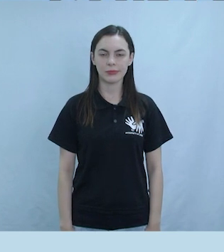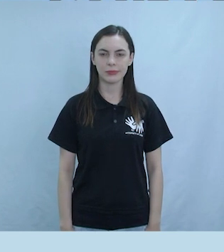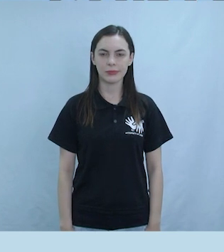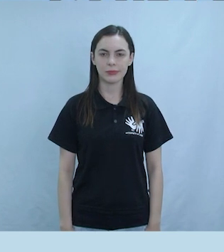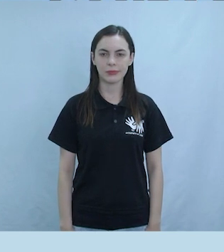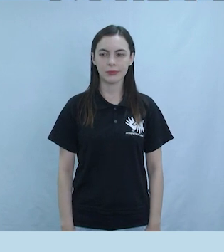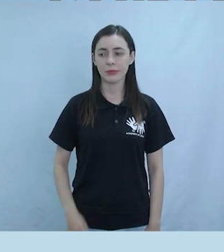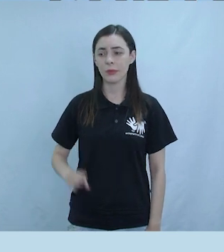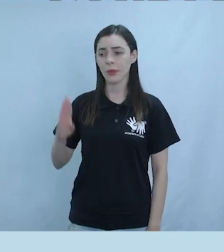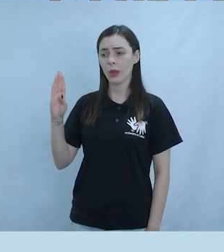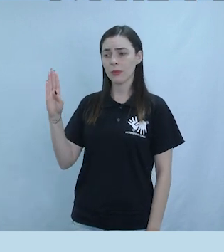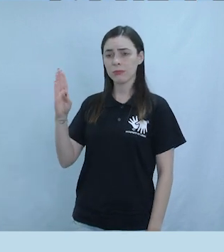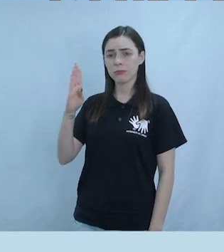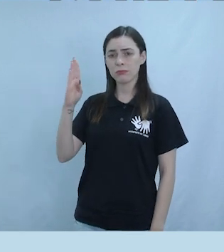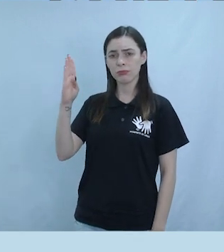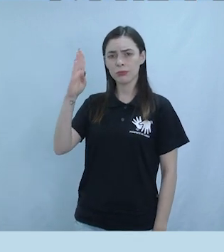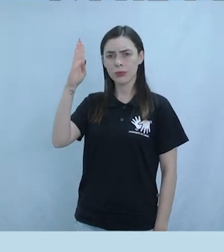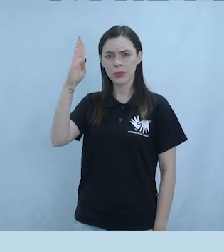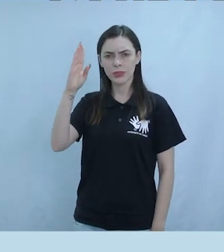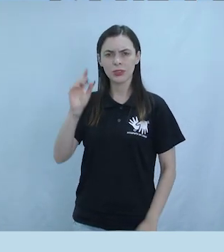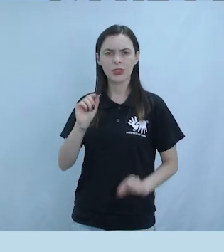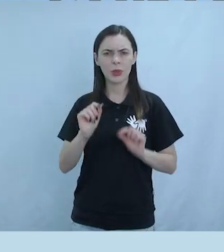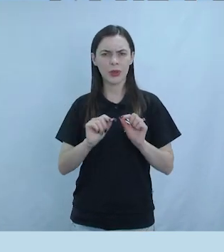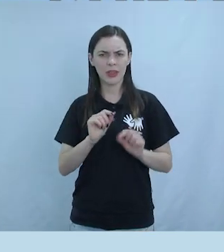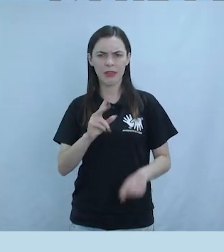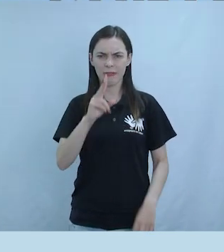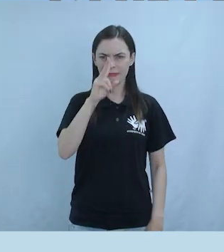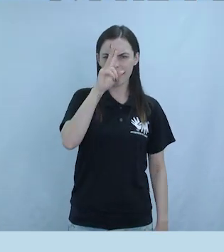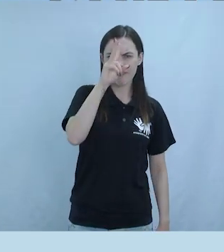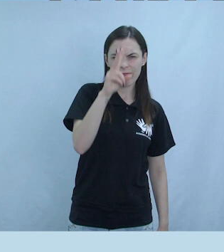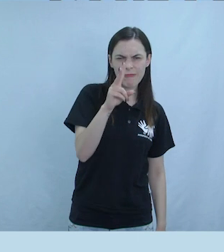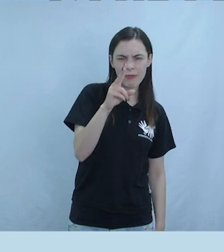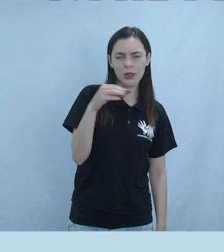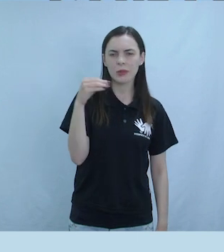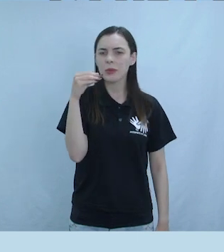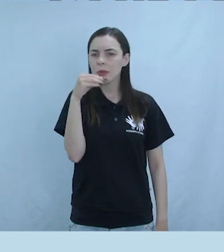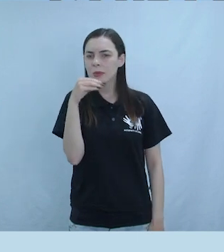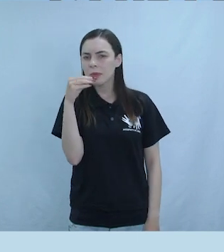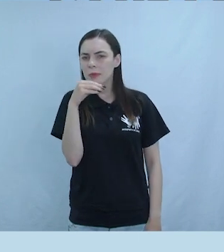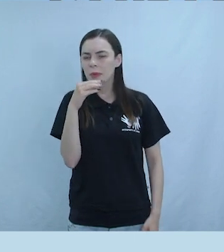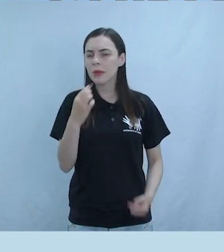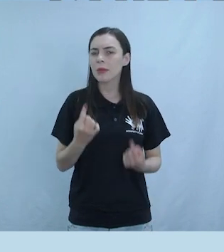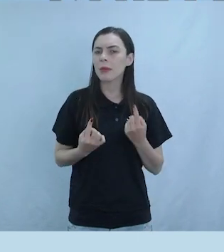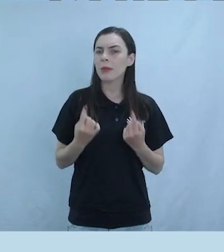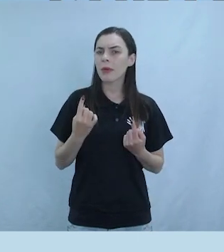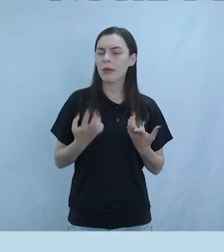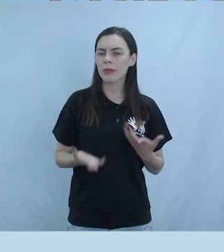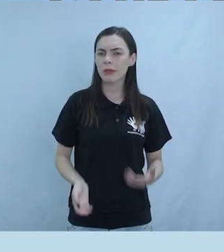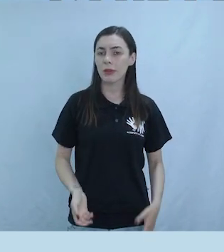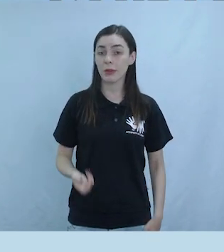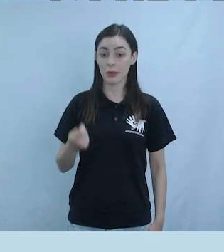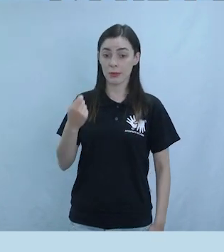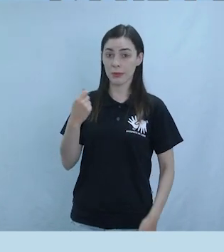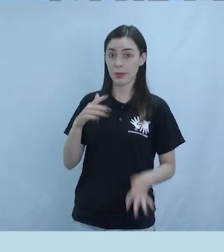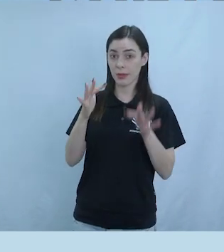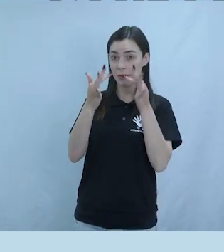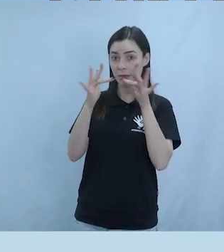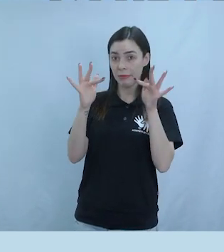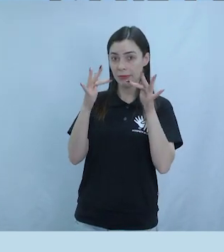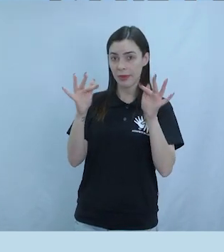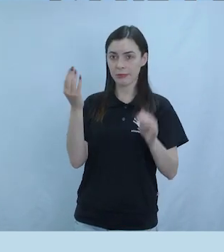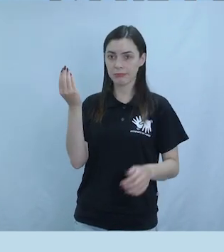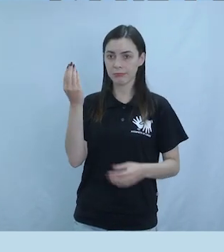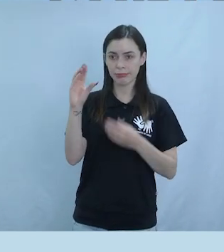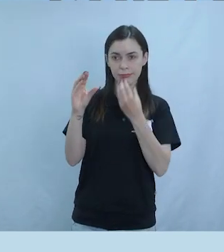Os bogatires eram fortes ou fracos, professora? Isso mesmo, agora a gente é de completar essa